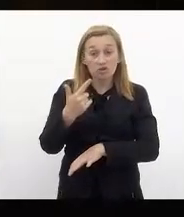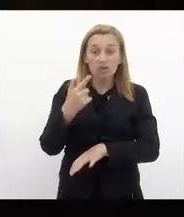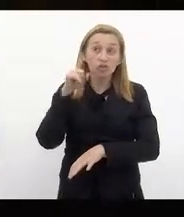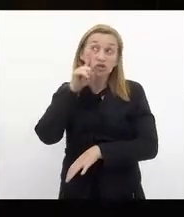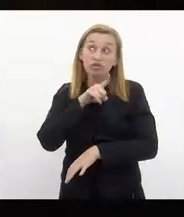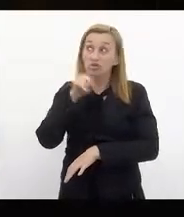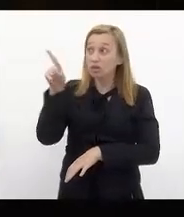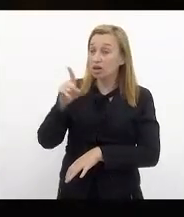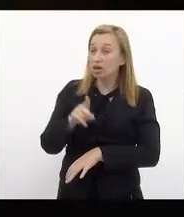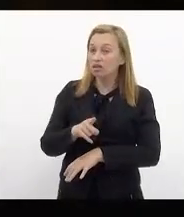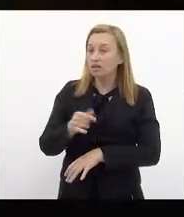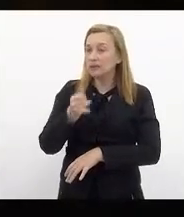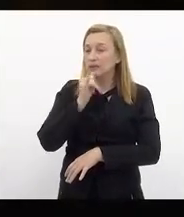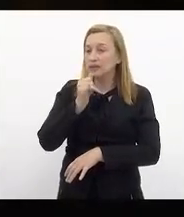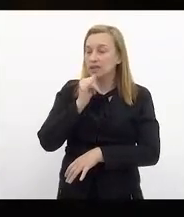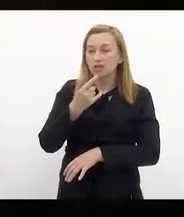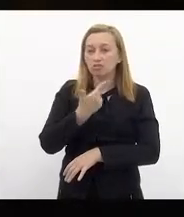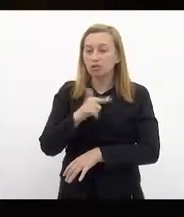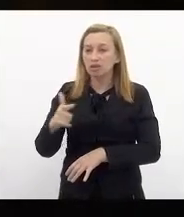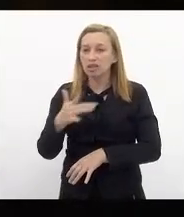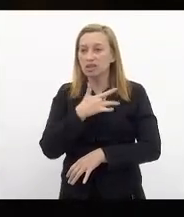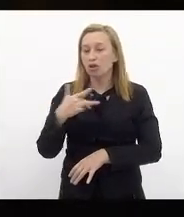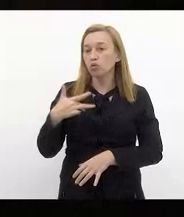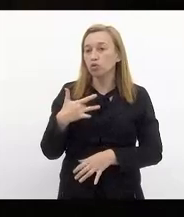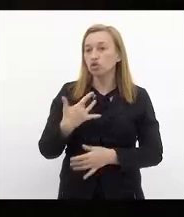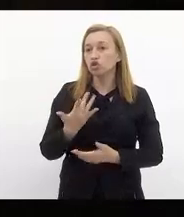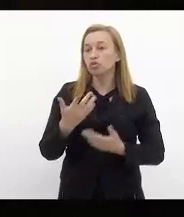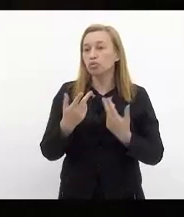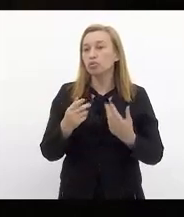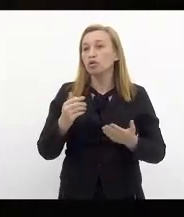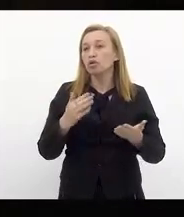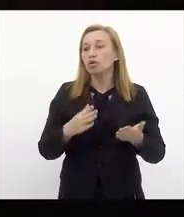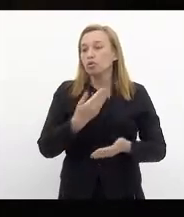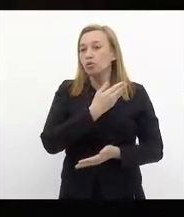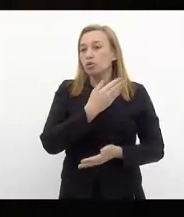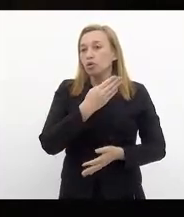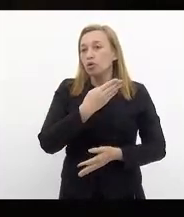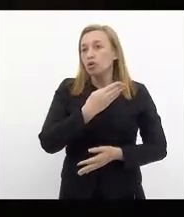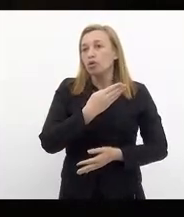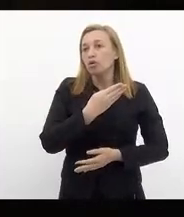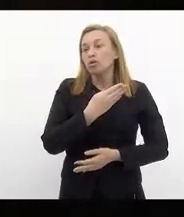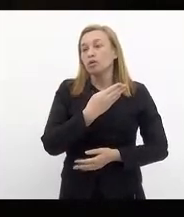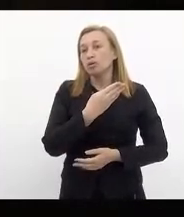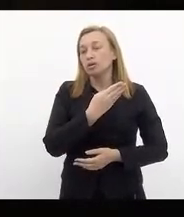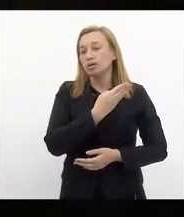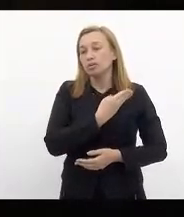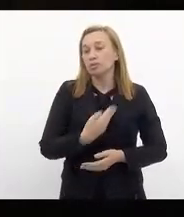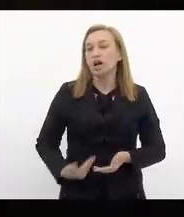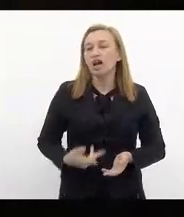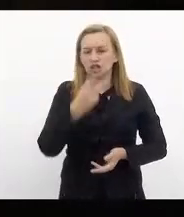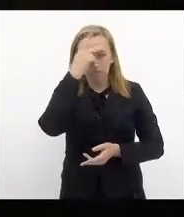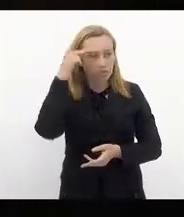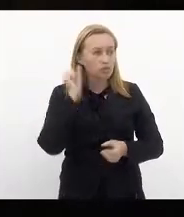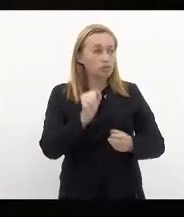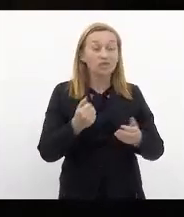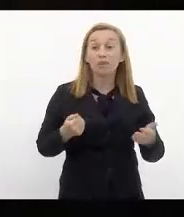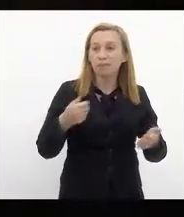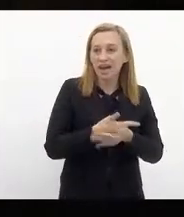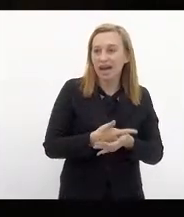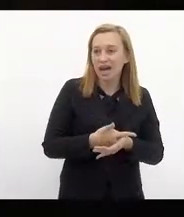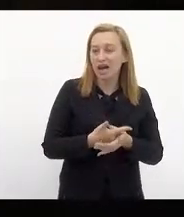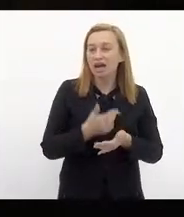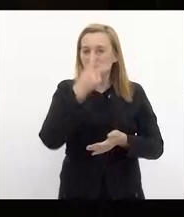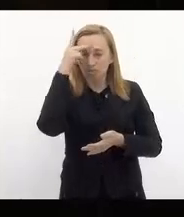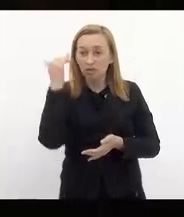Unidos, que, por exemplo, não tem saúde pública. Né? As pessoas precisam pagar muita coisa. Né? A pessoa é atropelada, ela corre, porque ela fica com